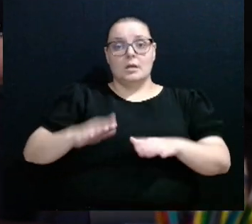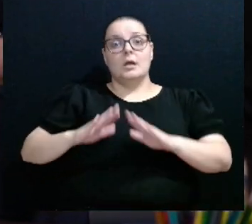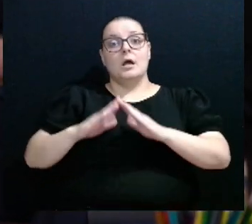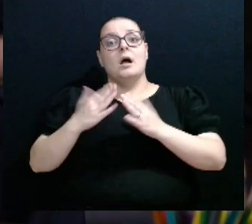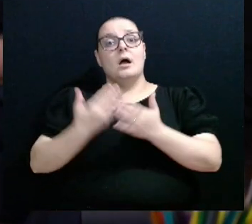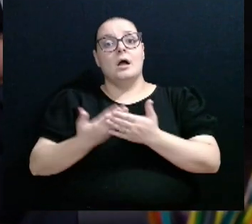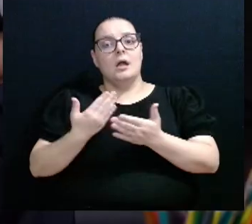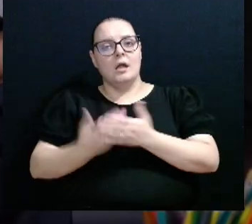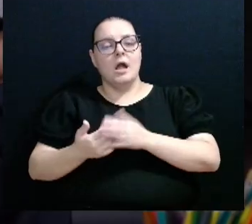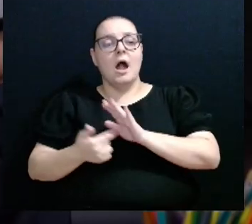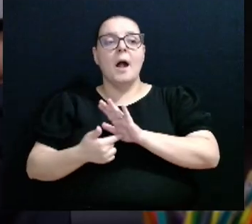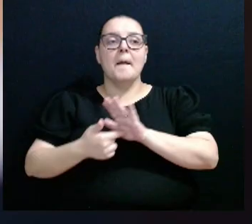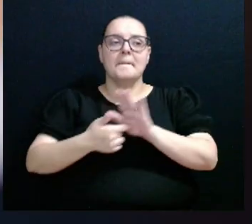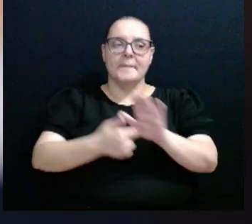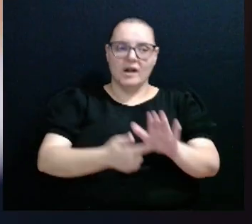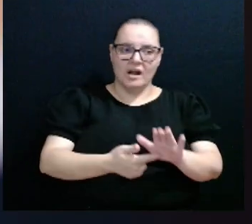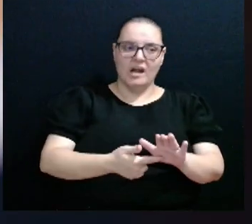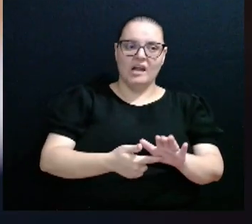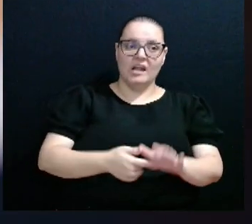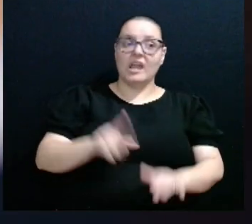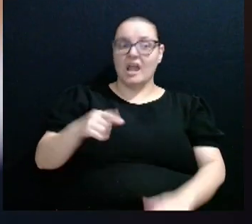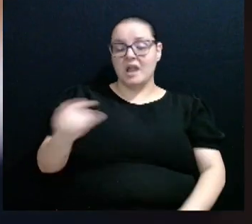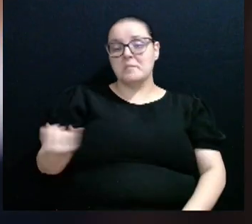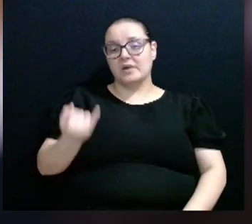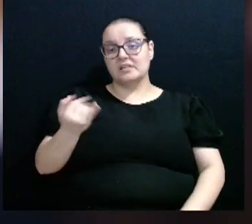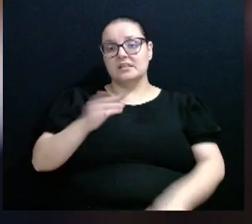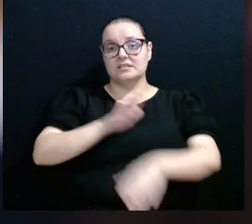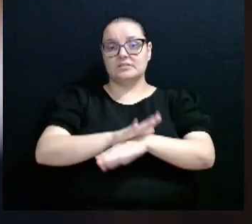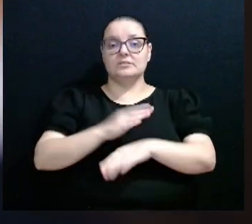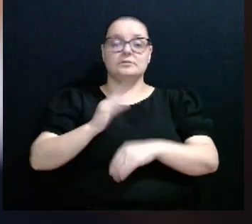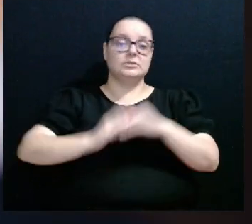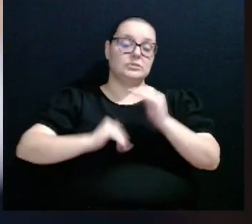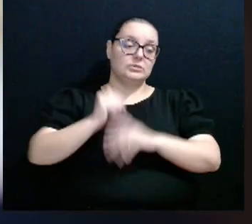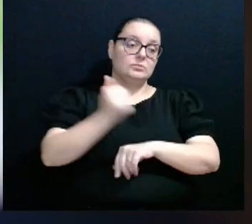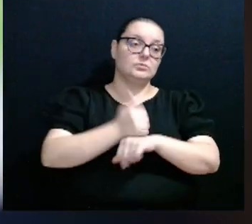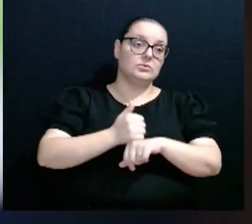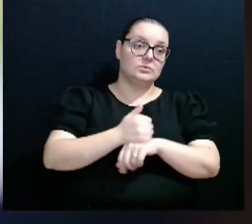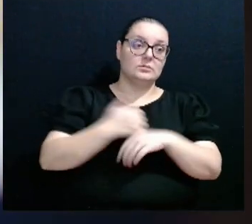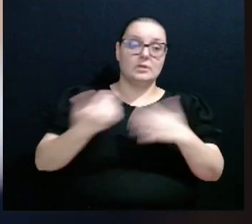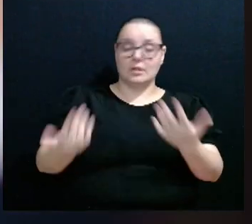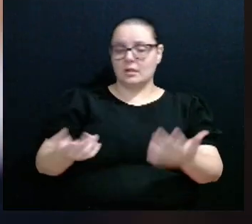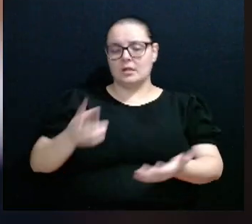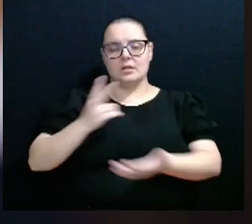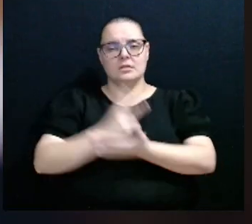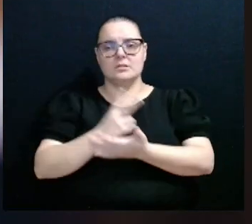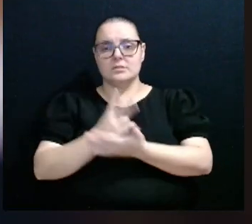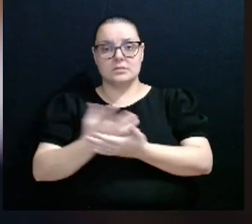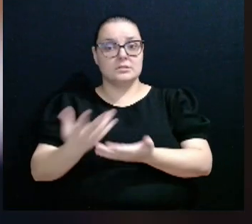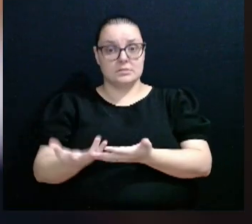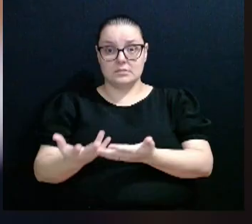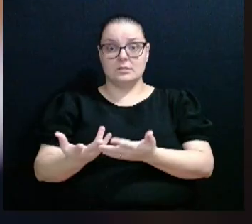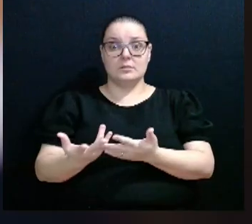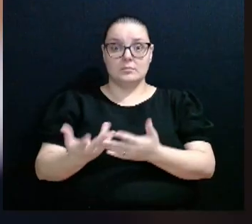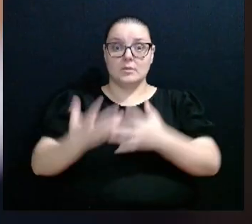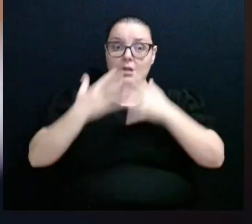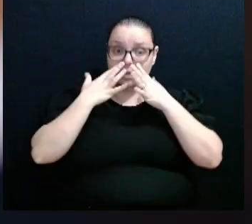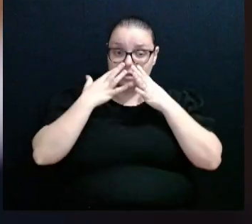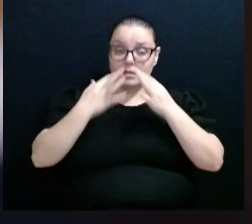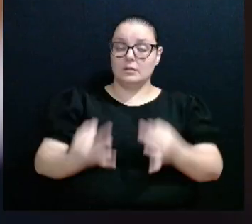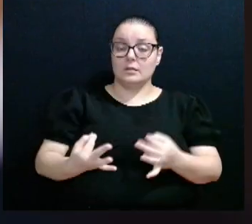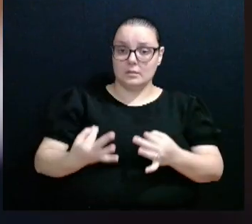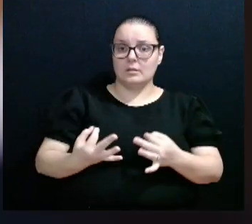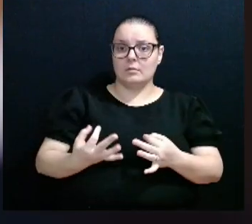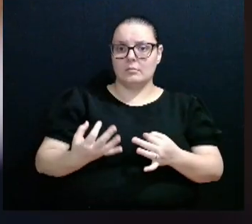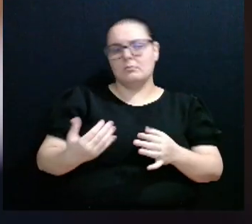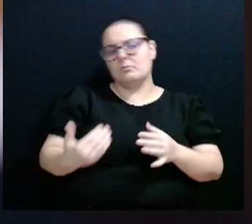é importante uma ajuda profissional, mas os pais falam, mas eu não acho. Então, não, a gente sempre tem que estar atento, né? Se a escola fala,